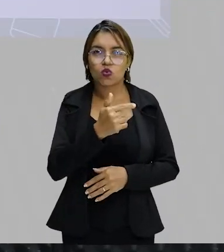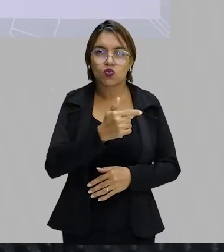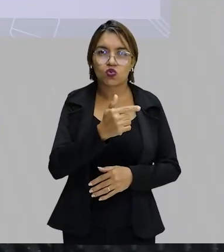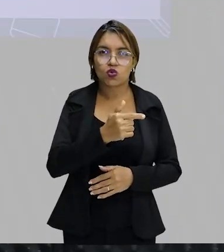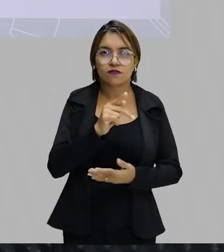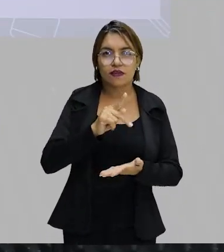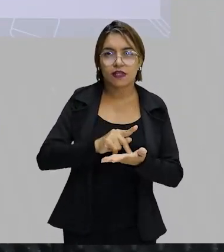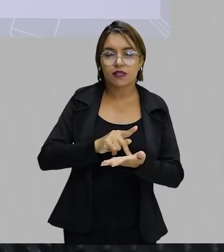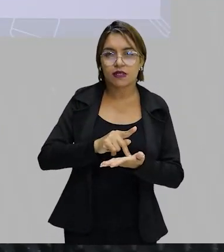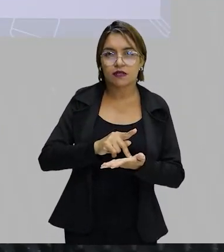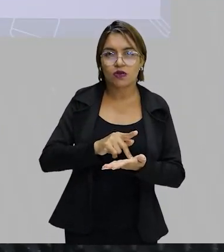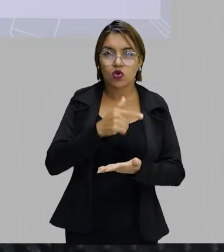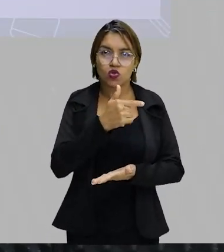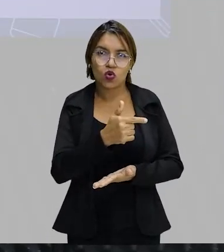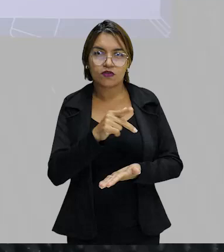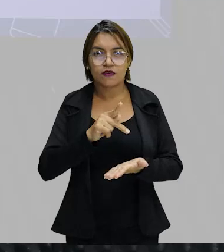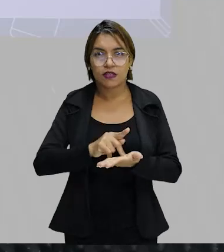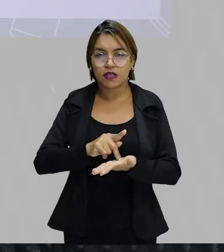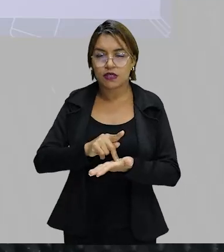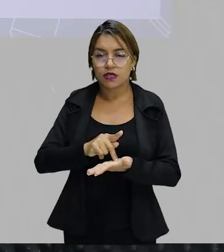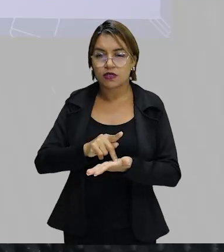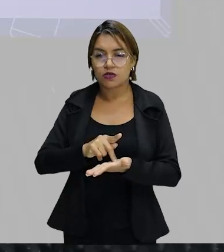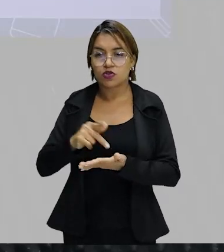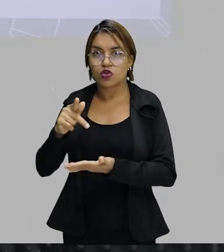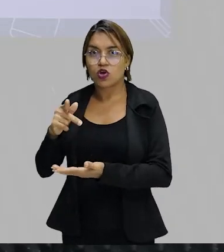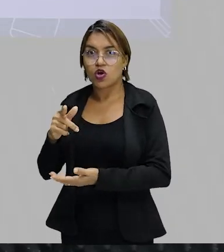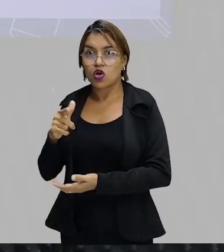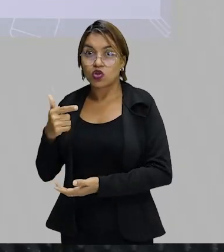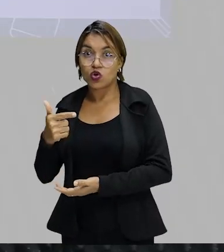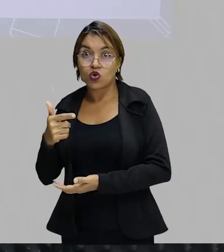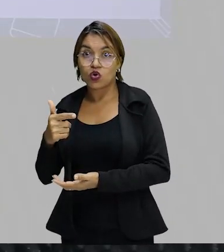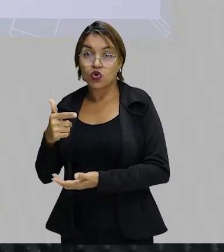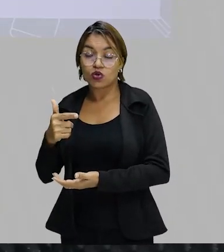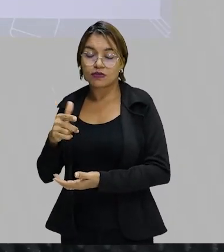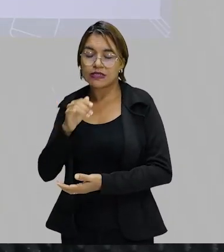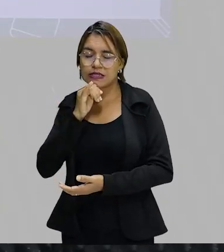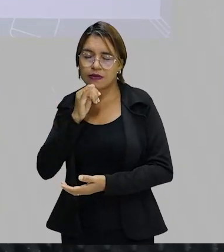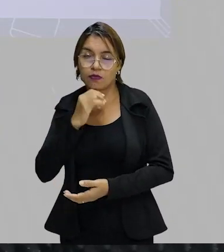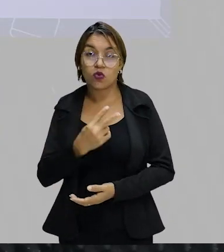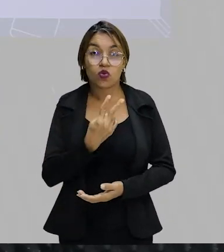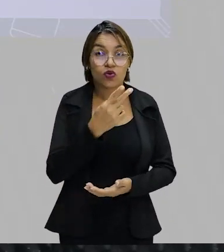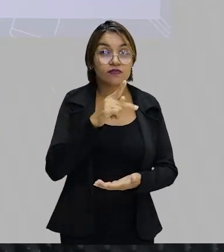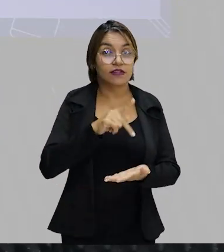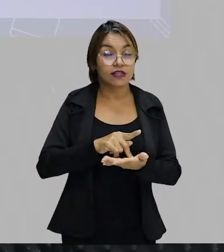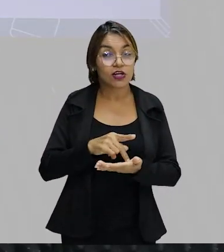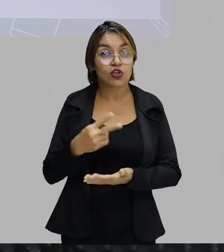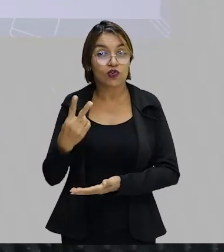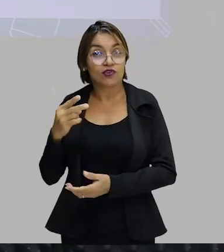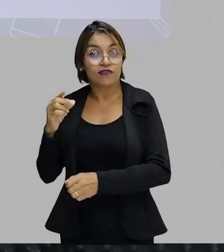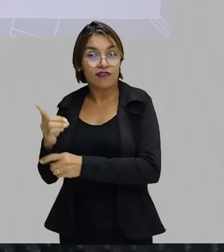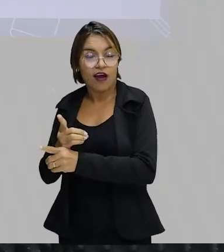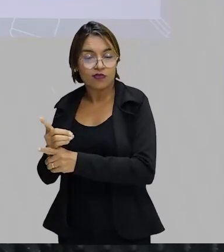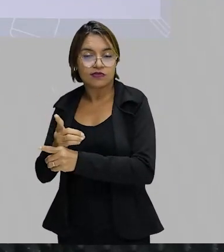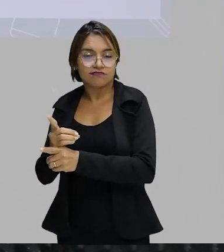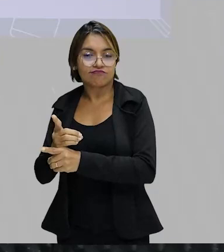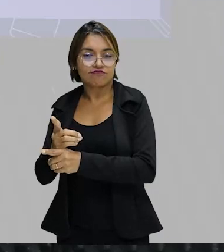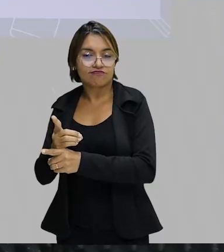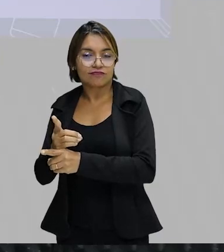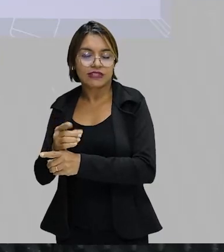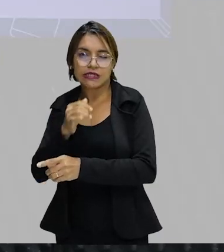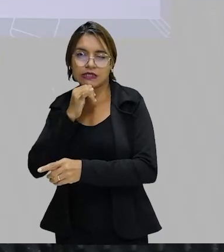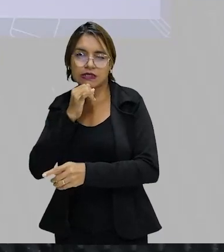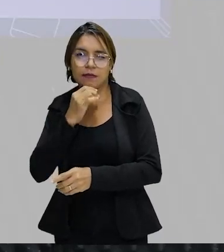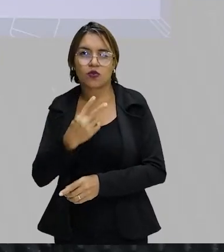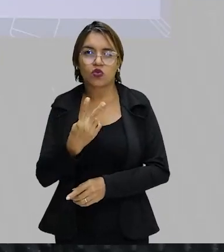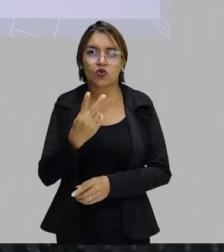falsos, ela é verdadeira. Pode vir assim também. Ou desta forma, quando os resultados são iguais, ou seja, eu tenho dois valores de verdade e dois